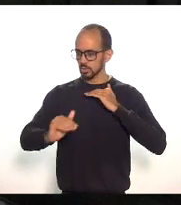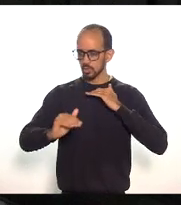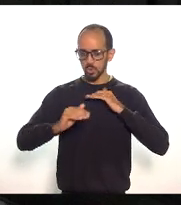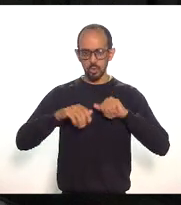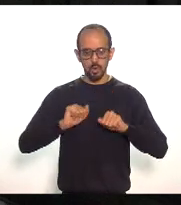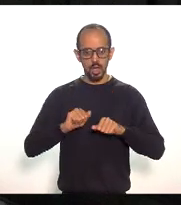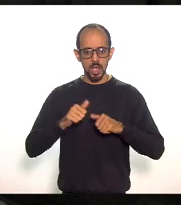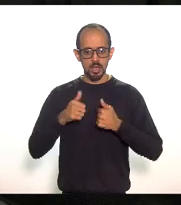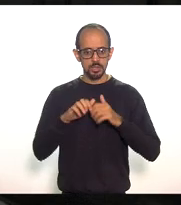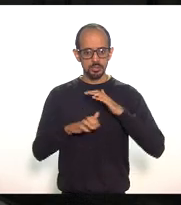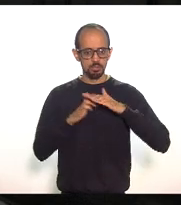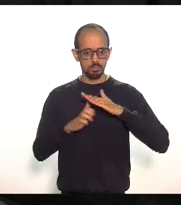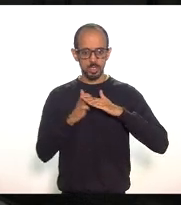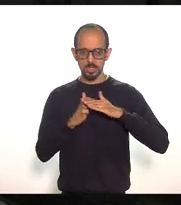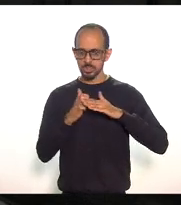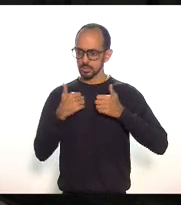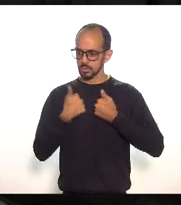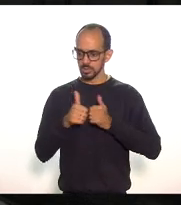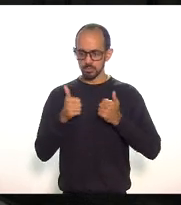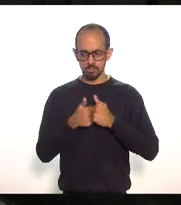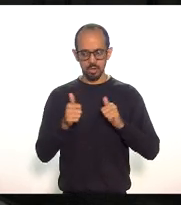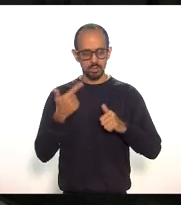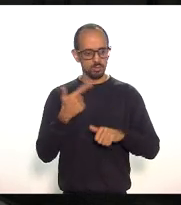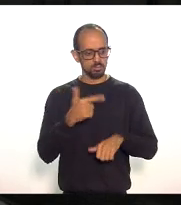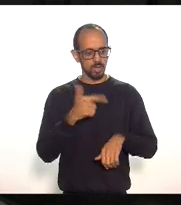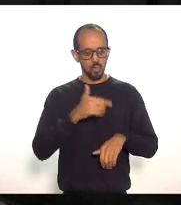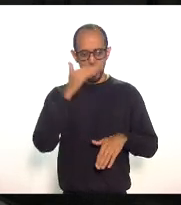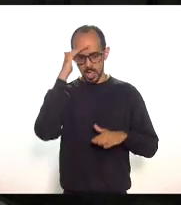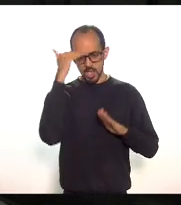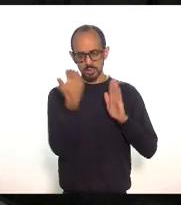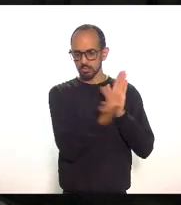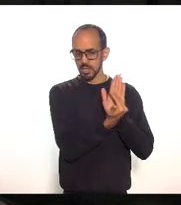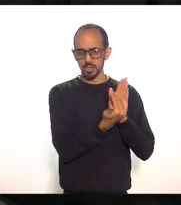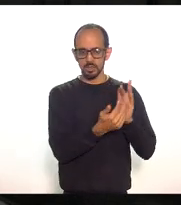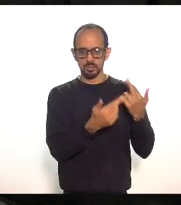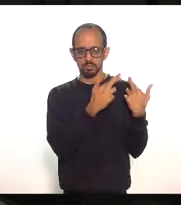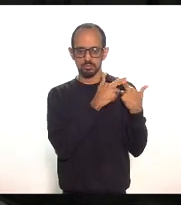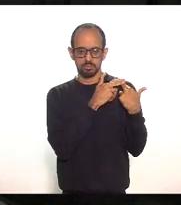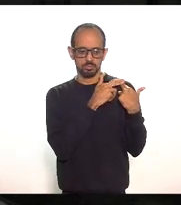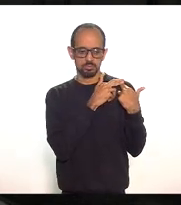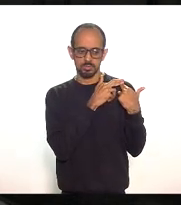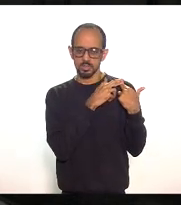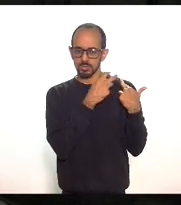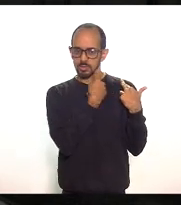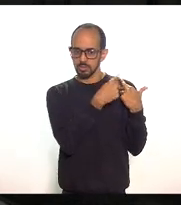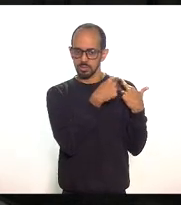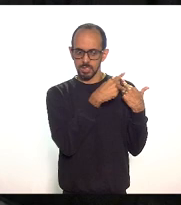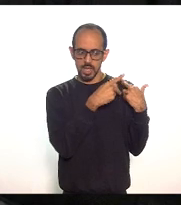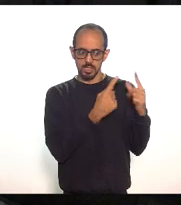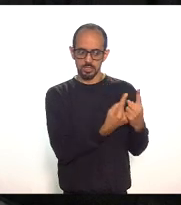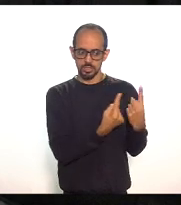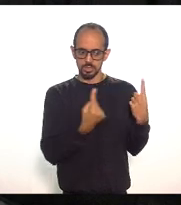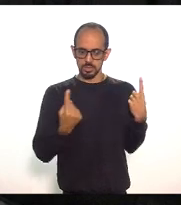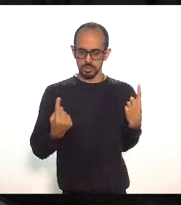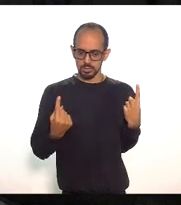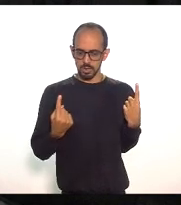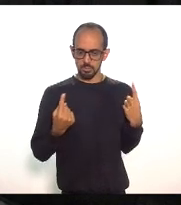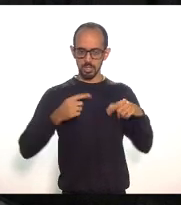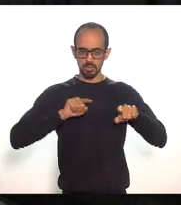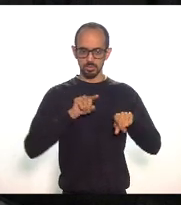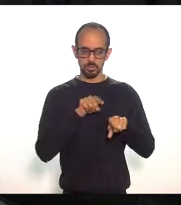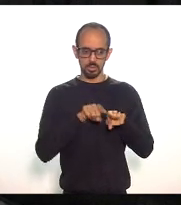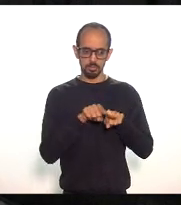de transporte não têm cumprido o seu papel com relação ao distanciamento social e também o cuidado e o zelo